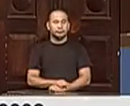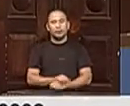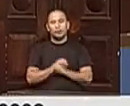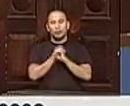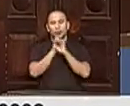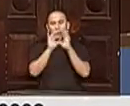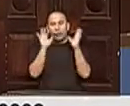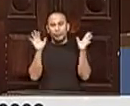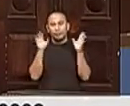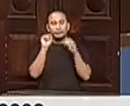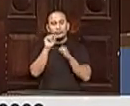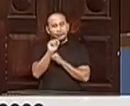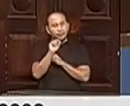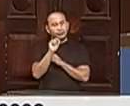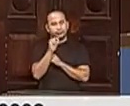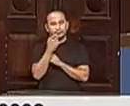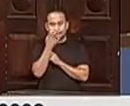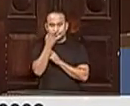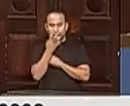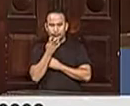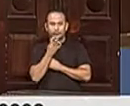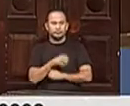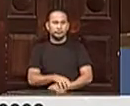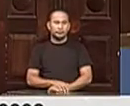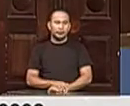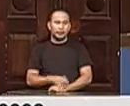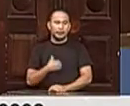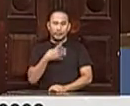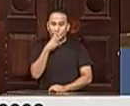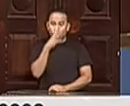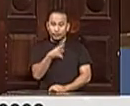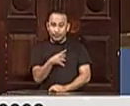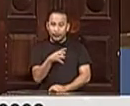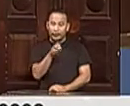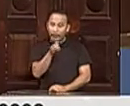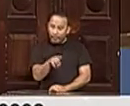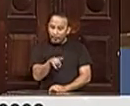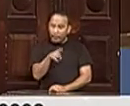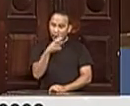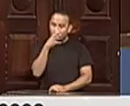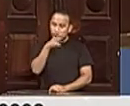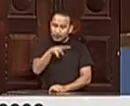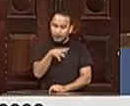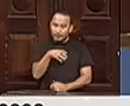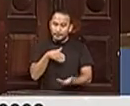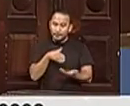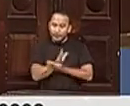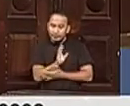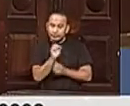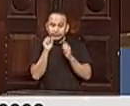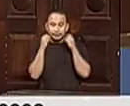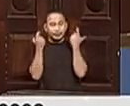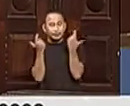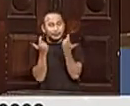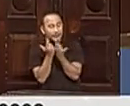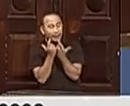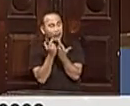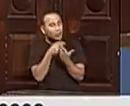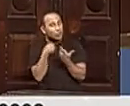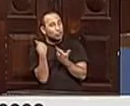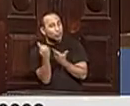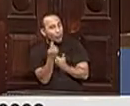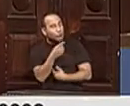Evidente que isso é muito grave. E essas denúncias são denúncias que passam pela Assembleia Legislativa. Nós temos